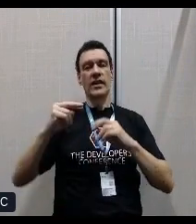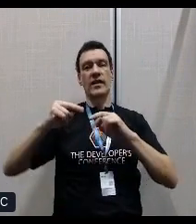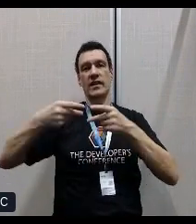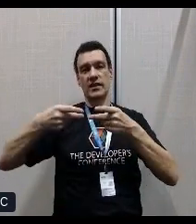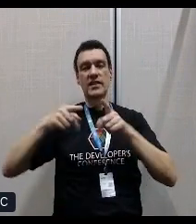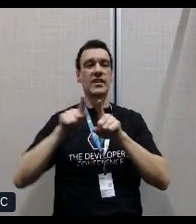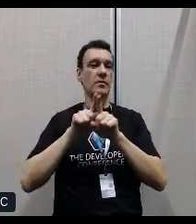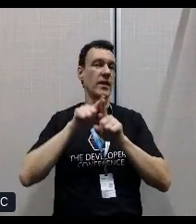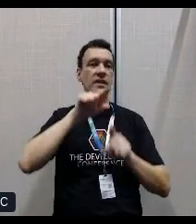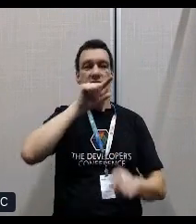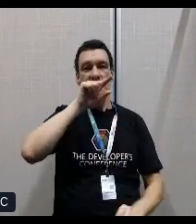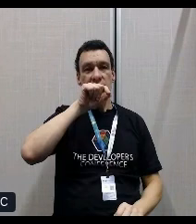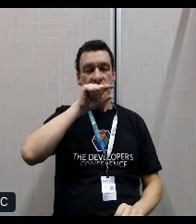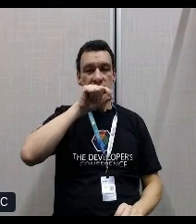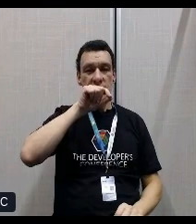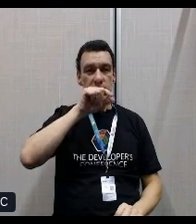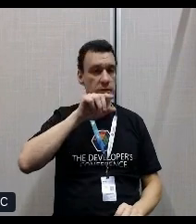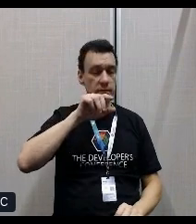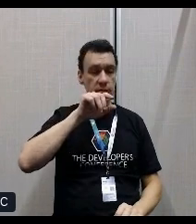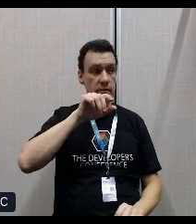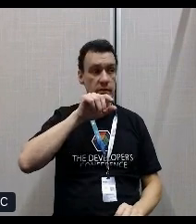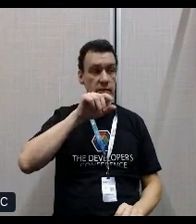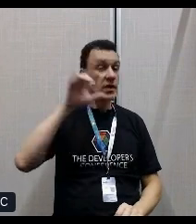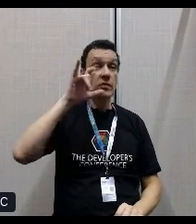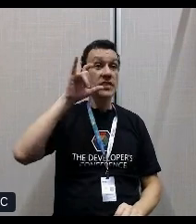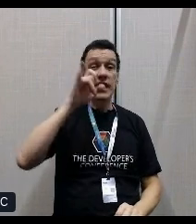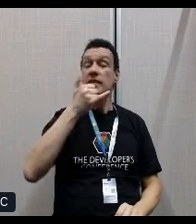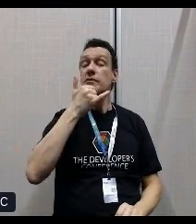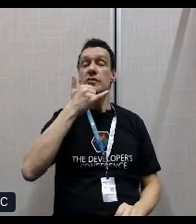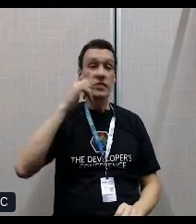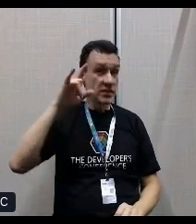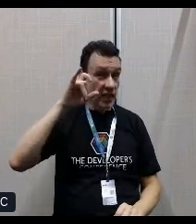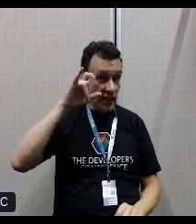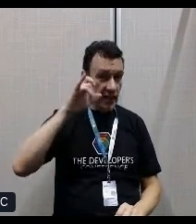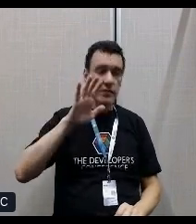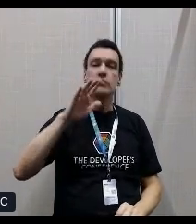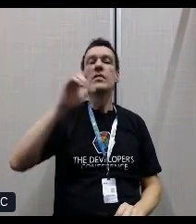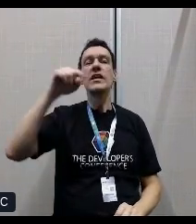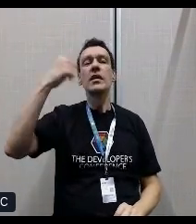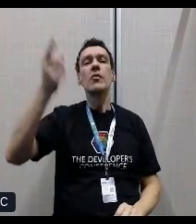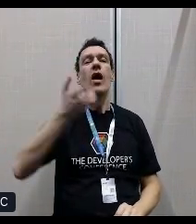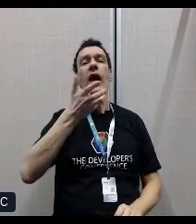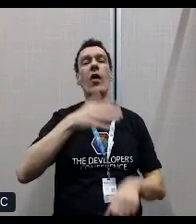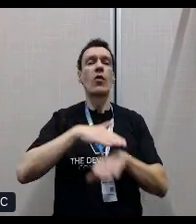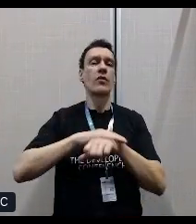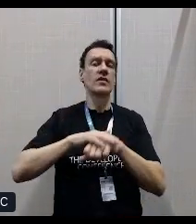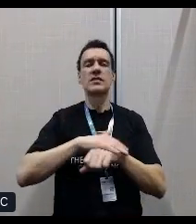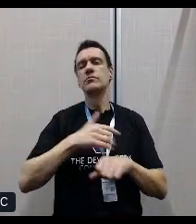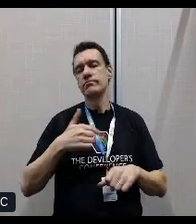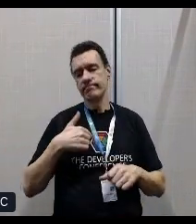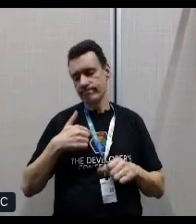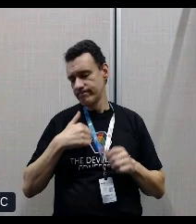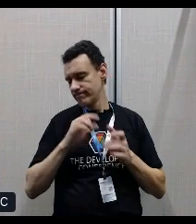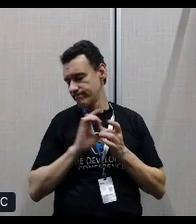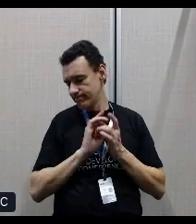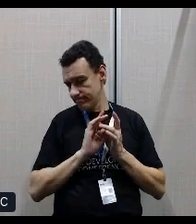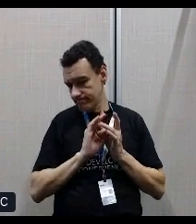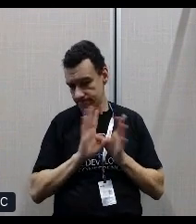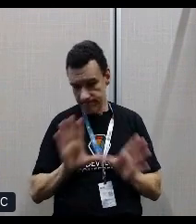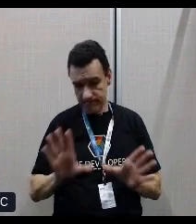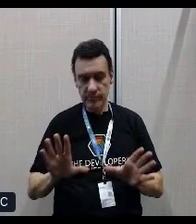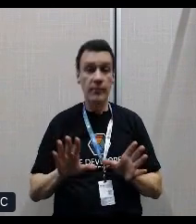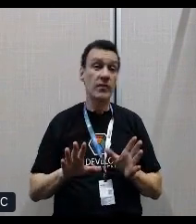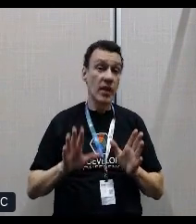queiram acessar. Podem falar comigo posteriormente. Se quiserem, se tiver perguntas, a gente vai responder aqui. Se tiver, pode me perguntar